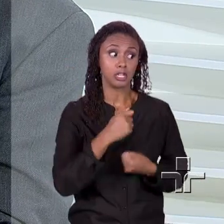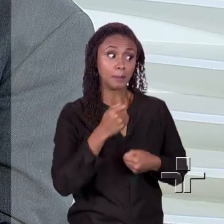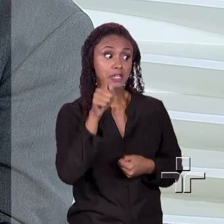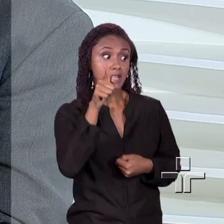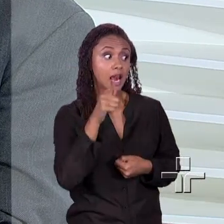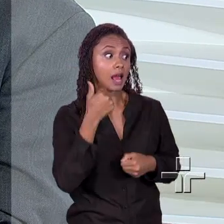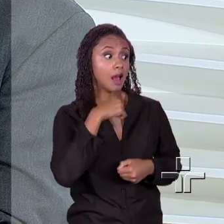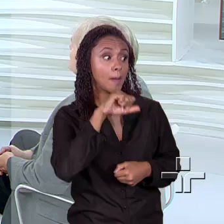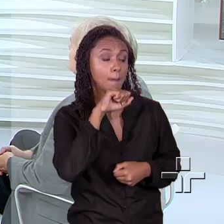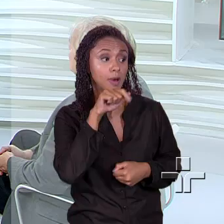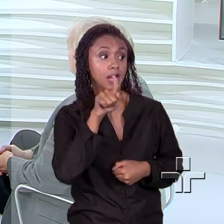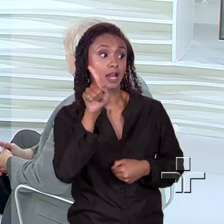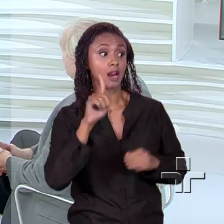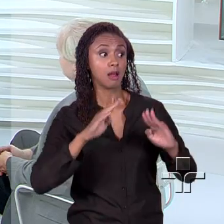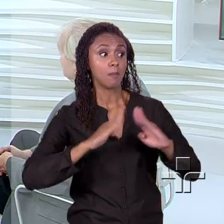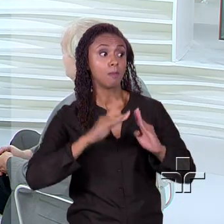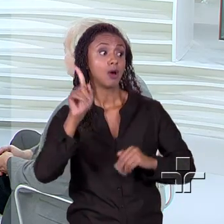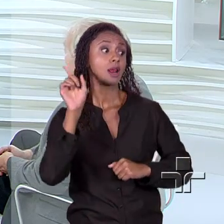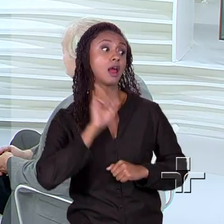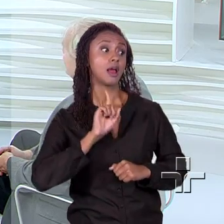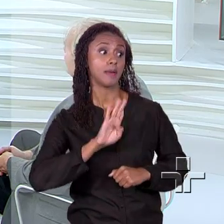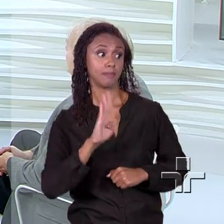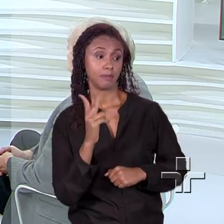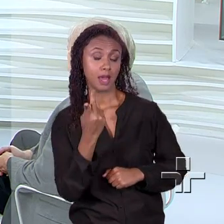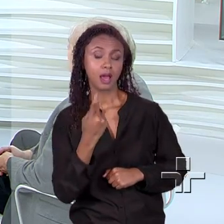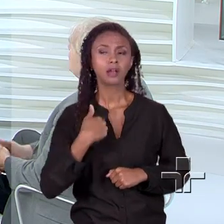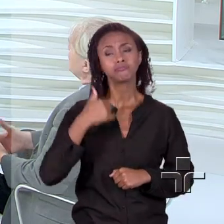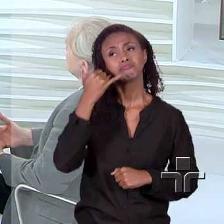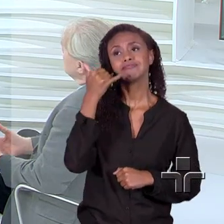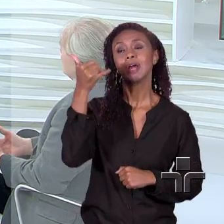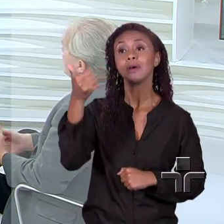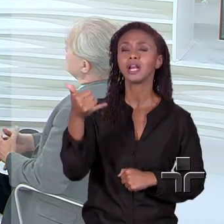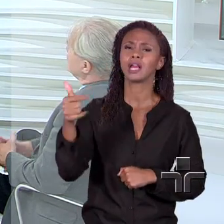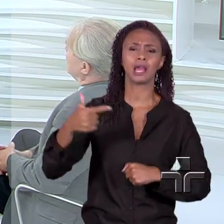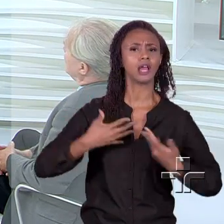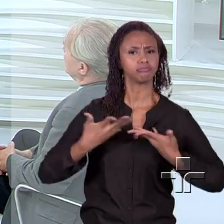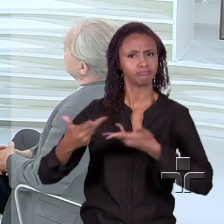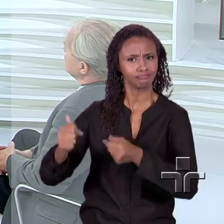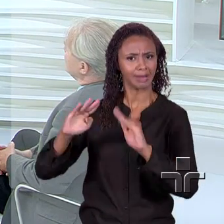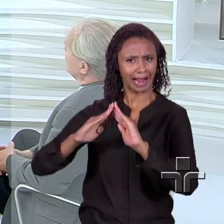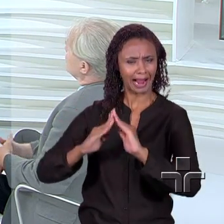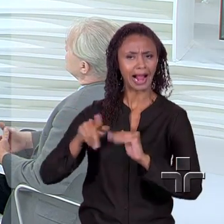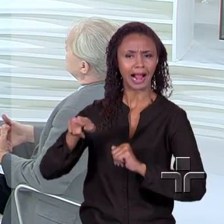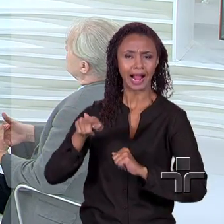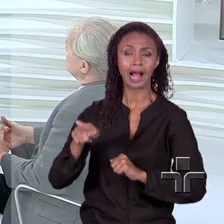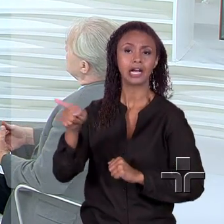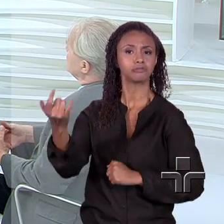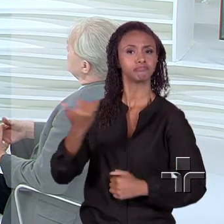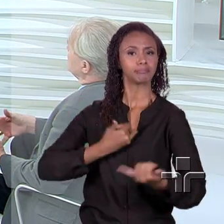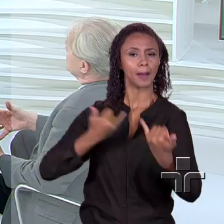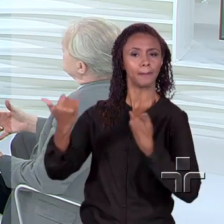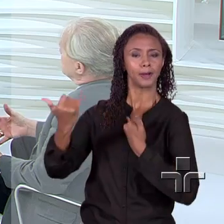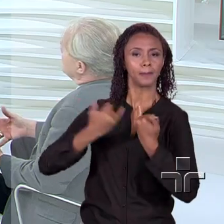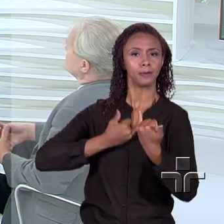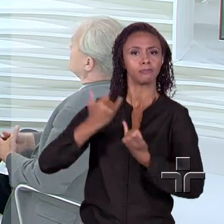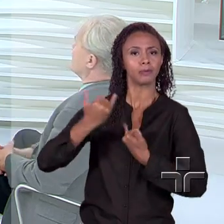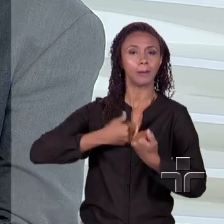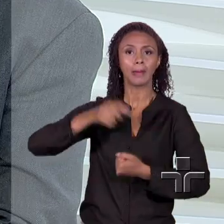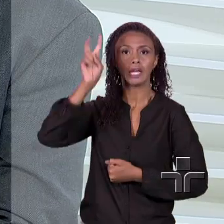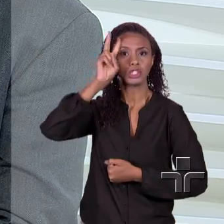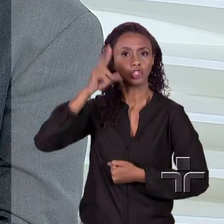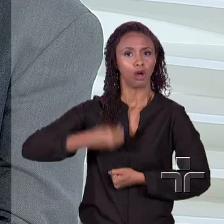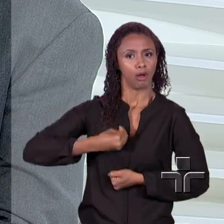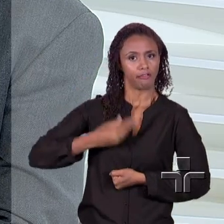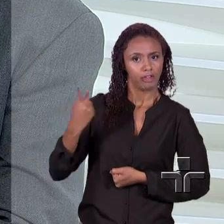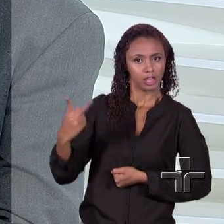mora em Belo Horizonte. E liguei para a mãe dele e ela me recebeu na casa dela e ela contou histórias sobre a